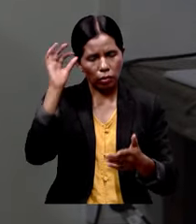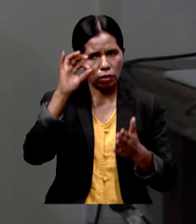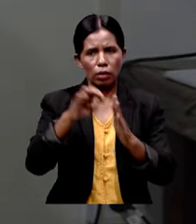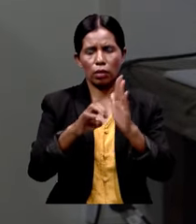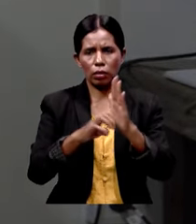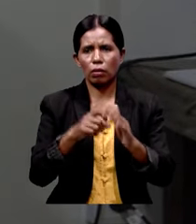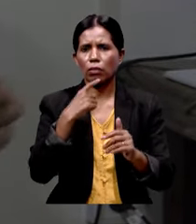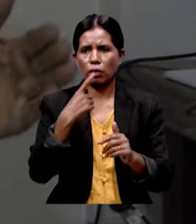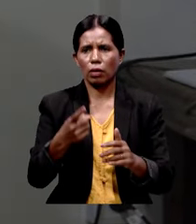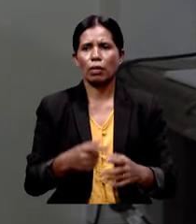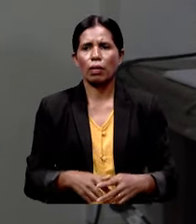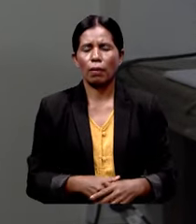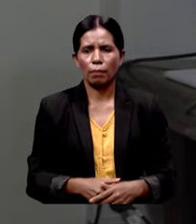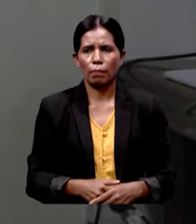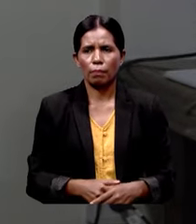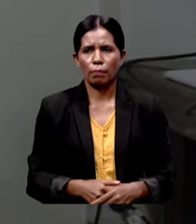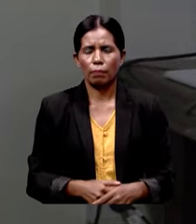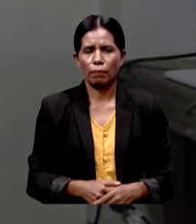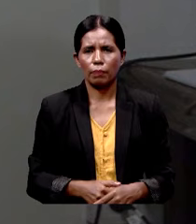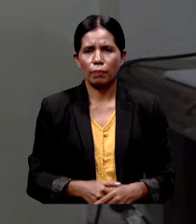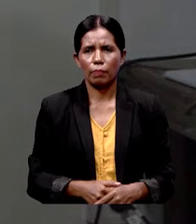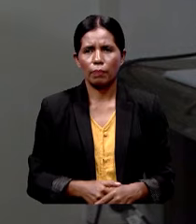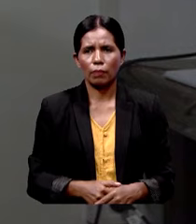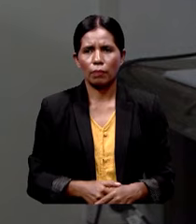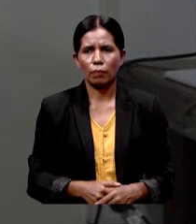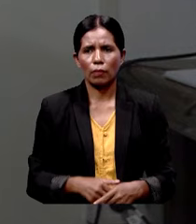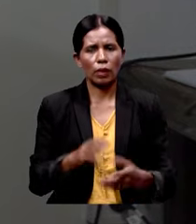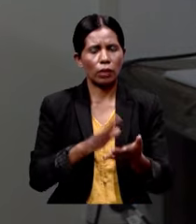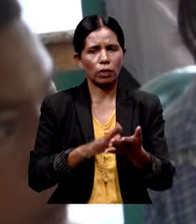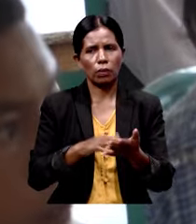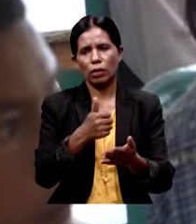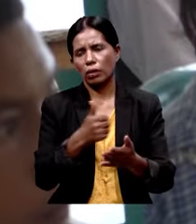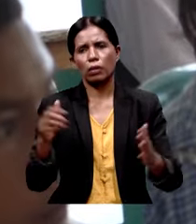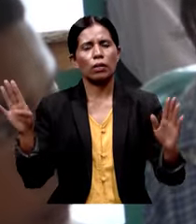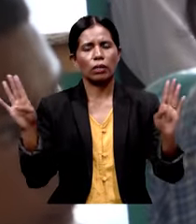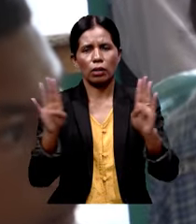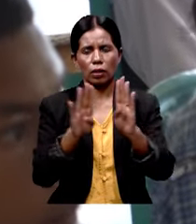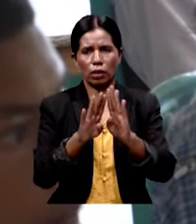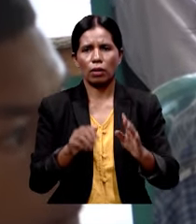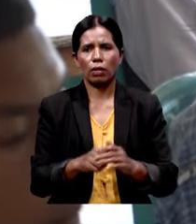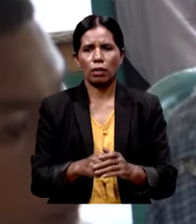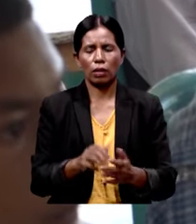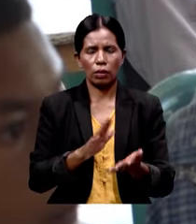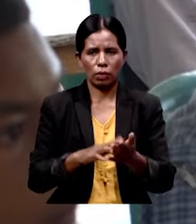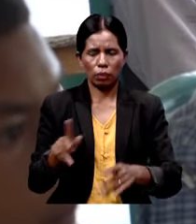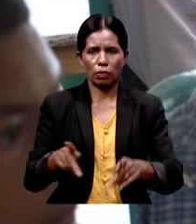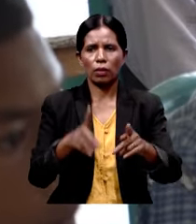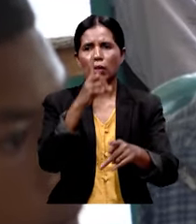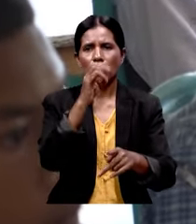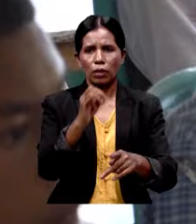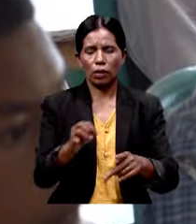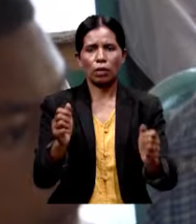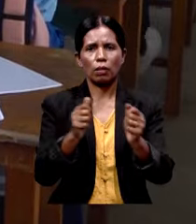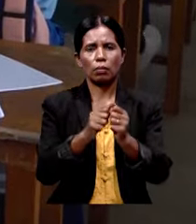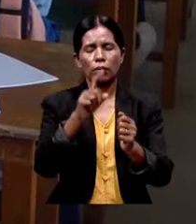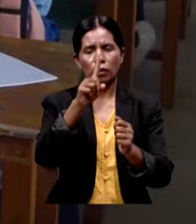até te dia bem be a escola balun se itaka escola público e a capital dili hamoto ka tus